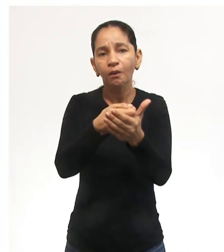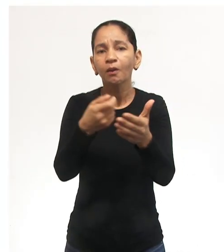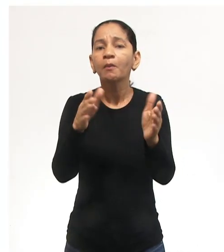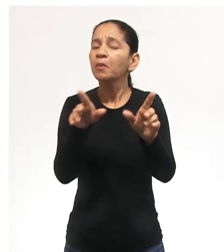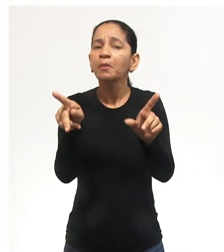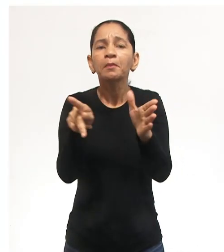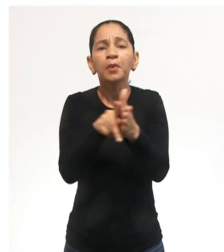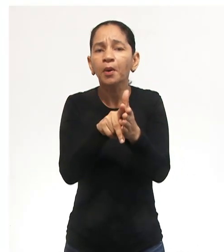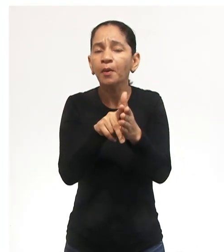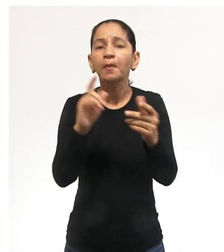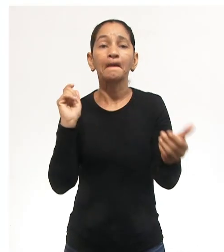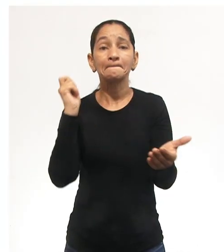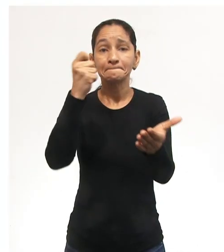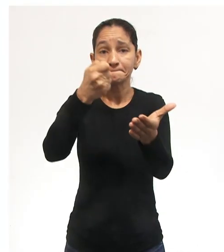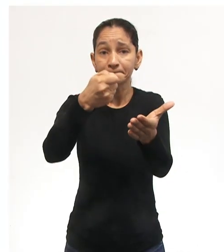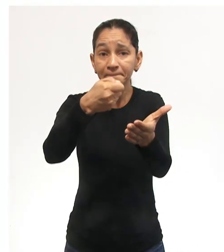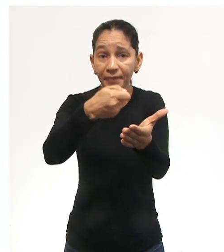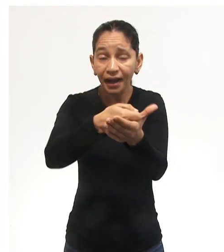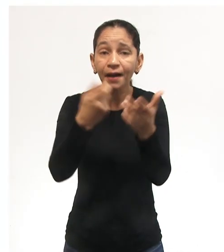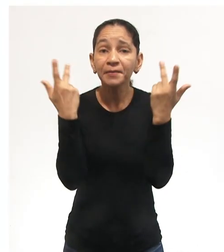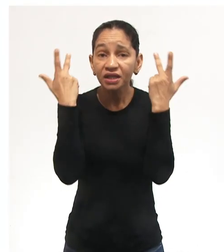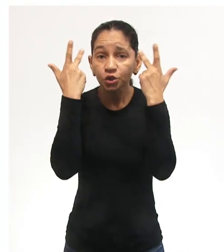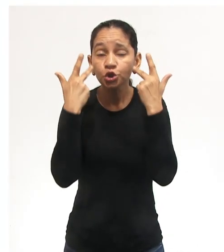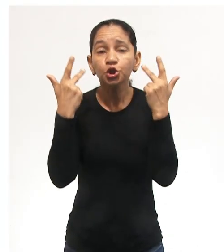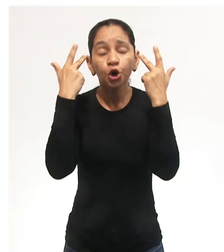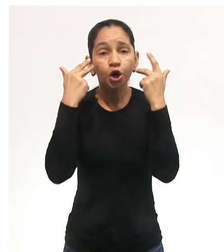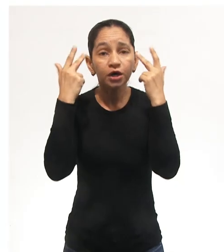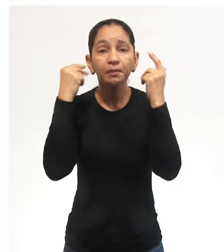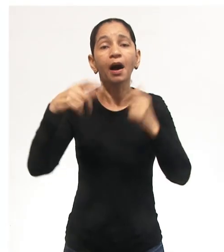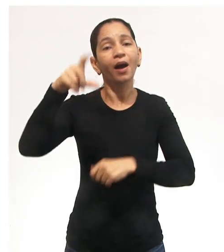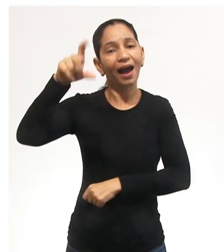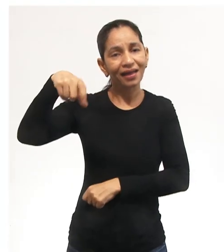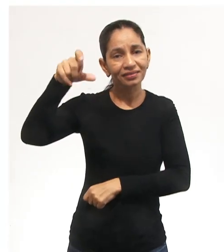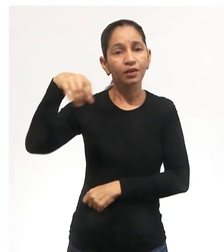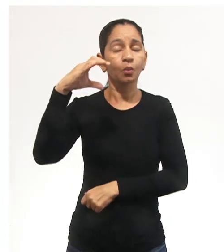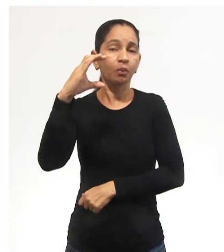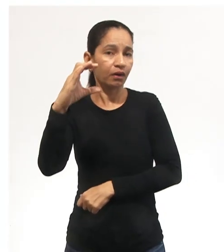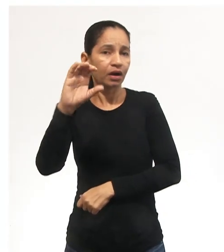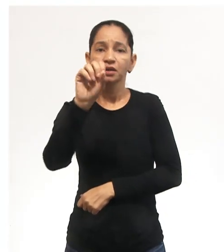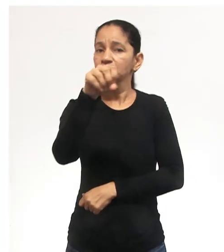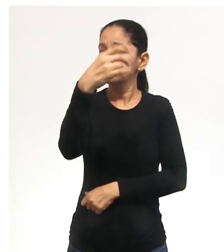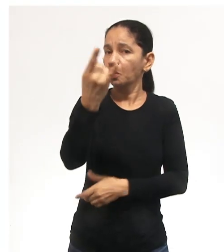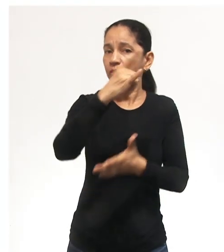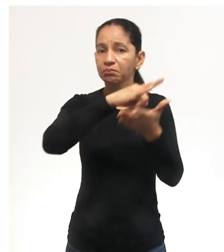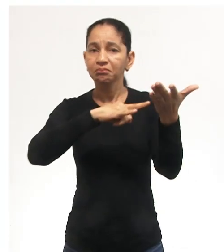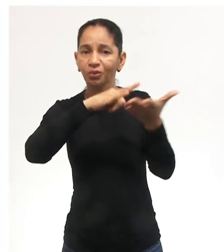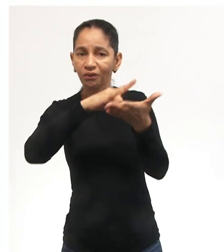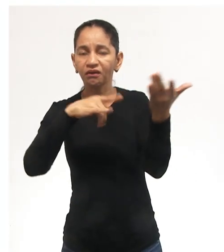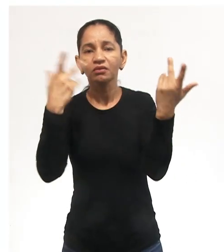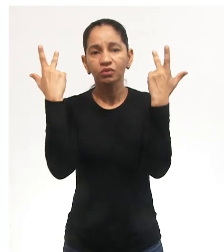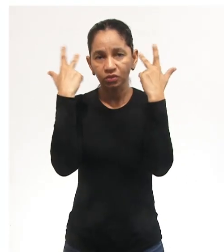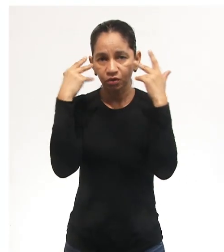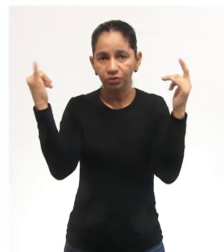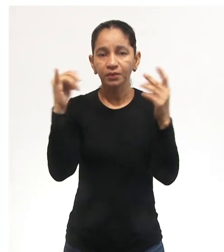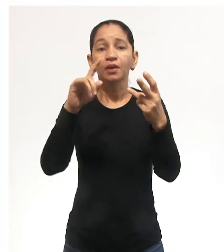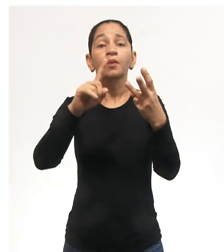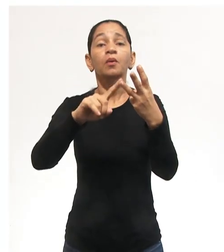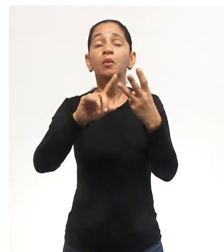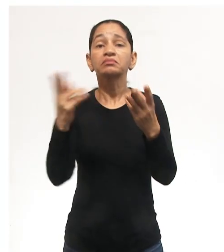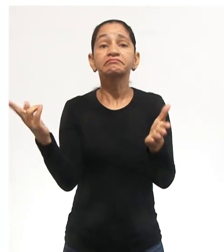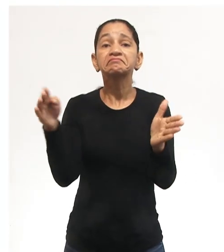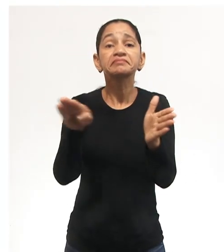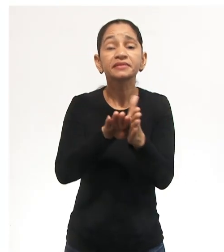indivíduo, pagamento geralmente feito ou por cartão de crédito, Pix ou boleto, e entrega para o endereço